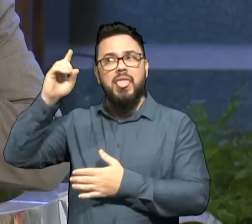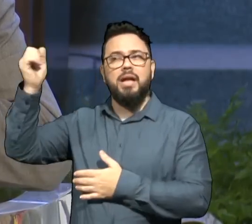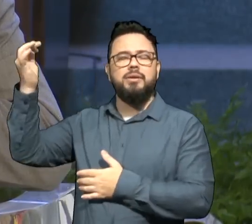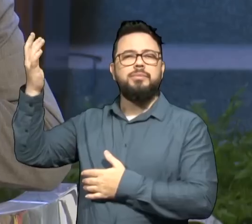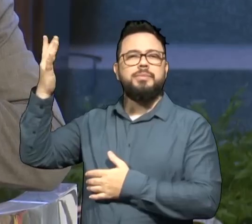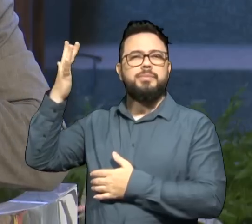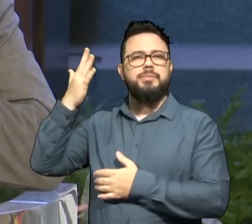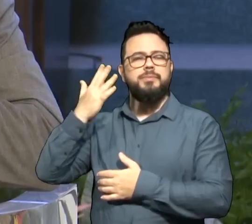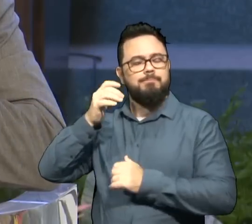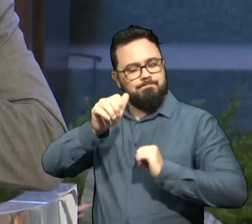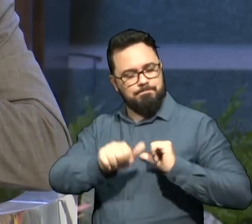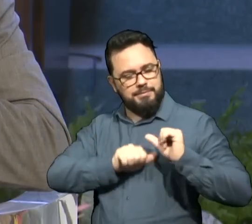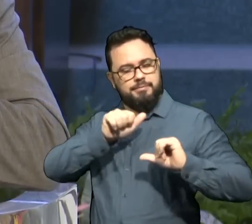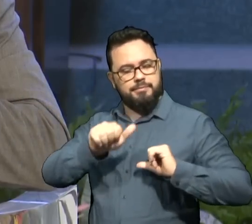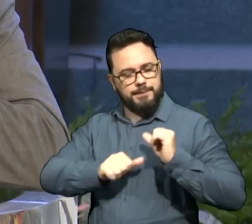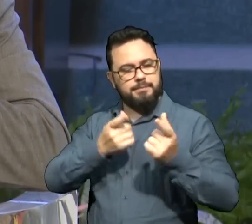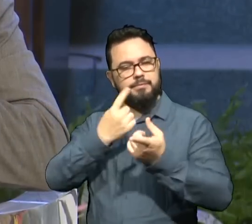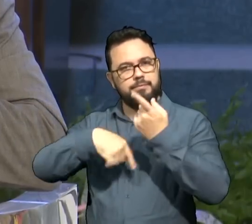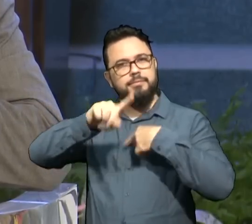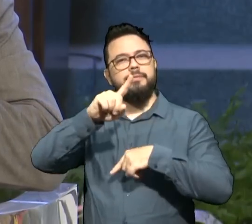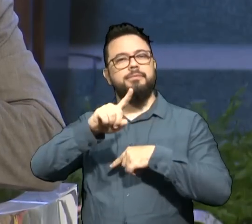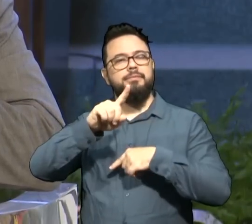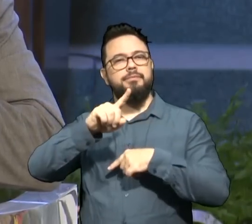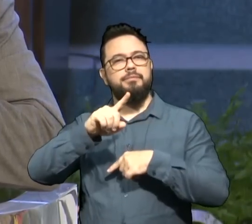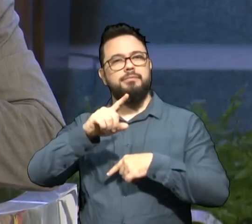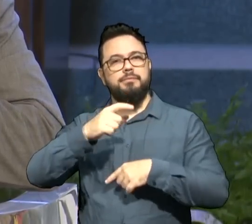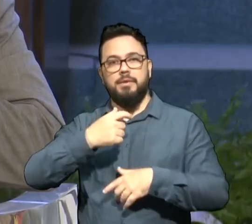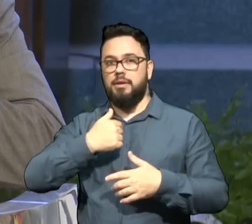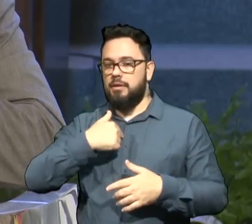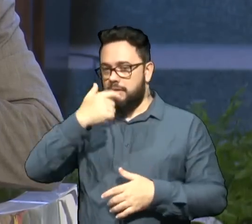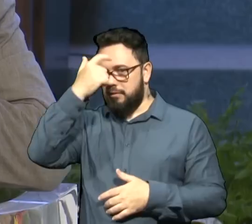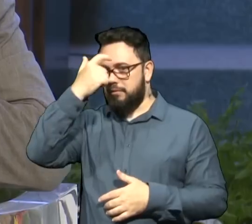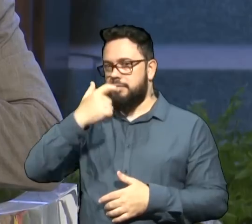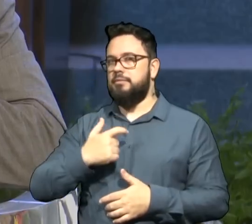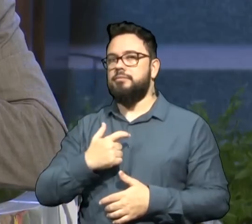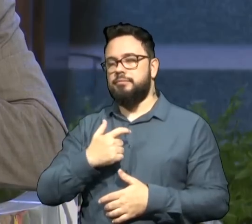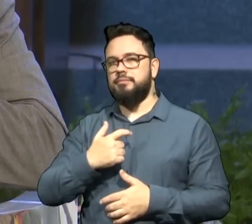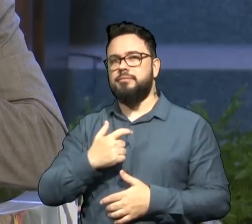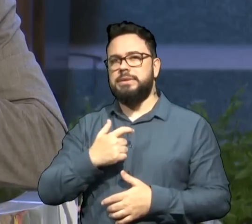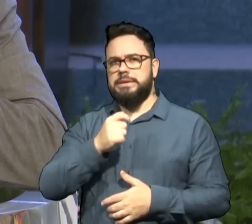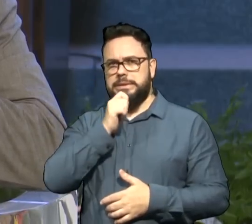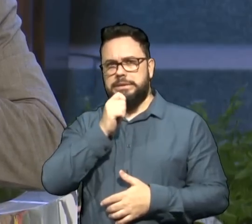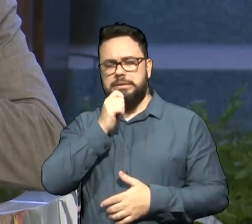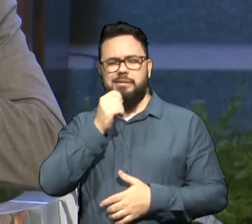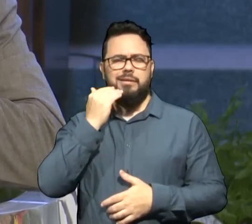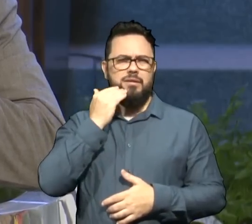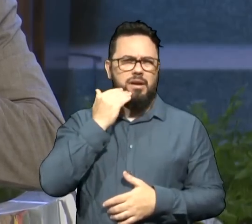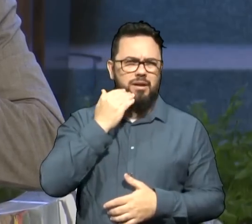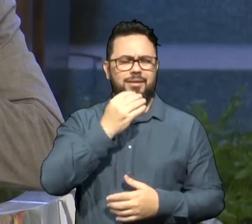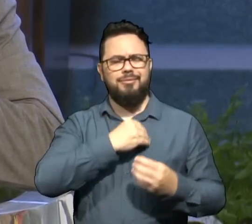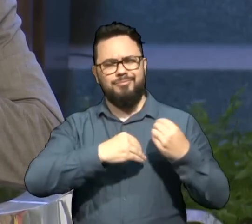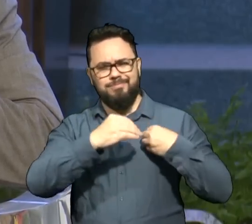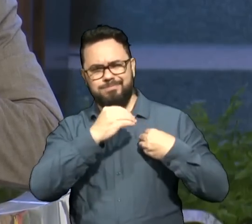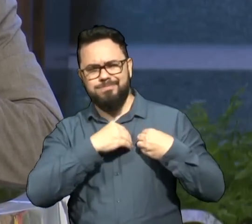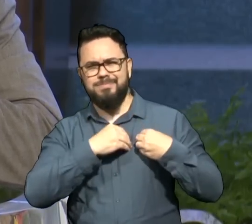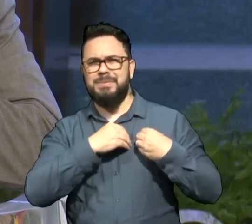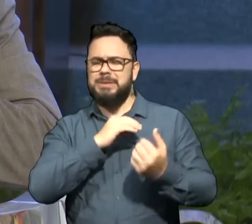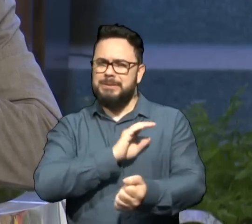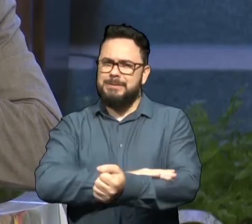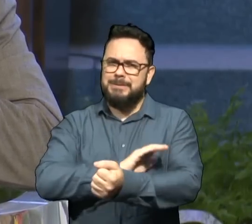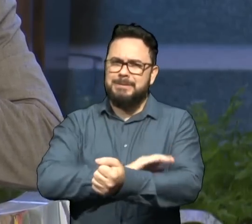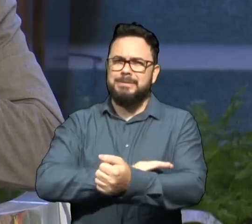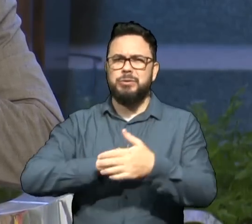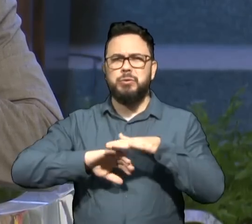para transformá-lo e quando eu Rodrigo com todos os meus defeitos pecados e